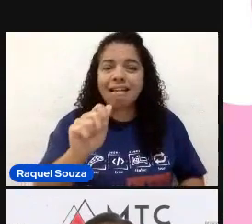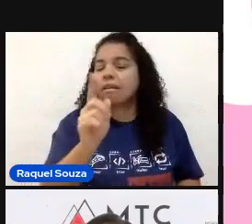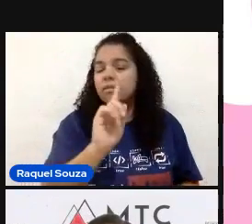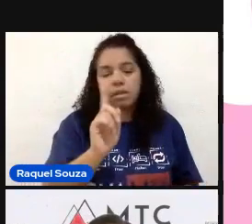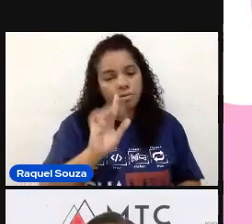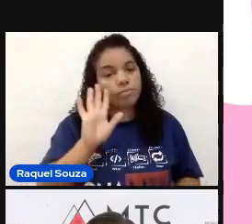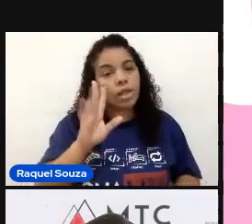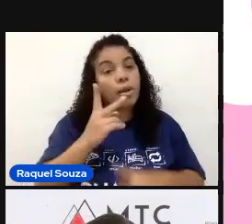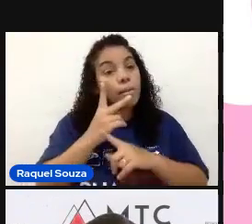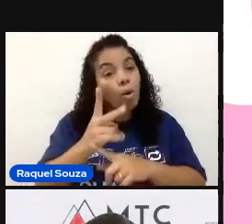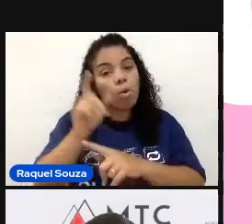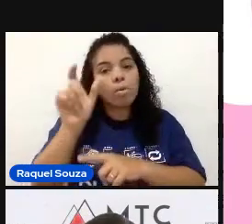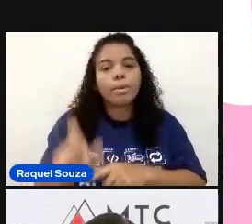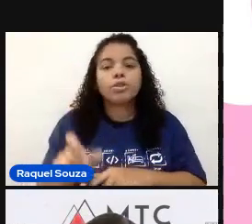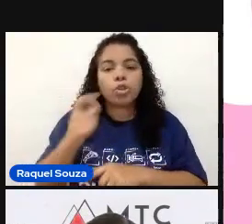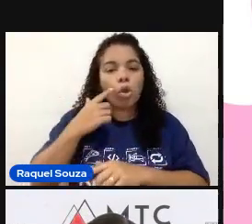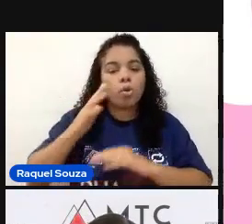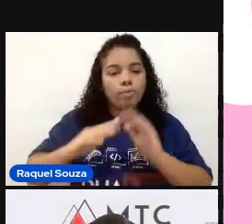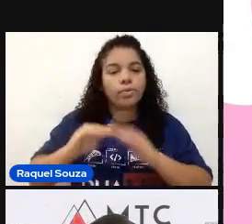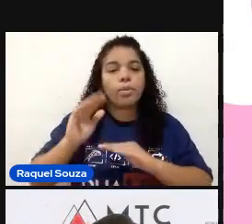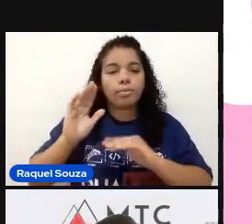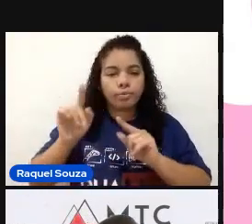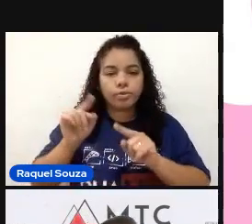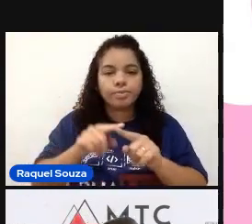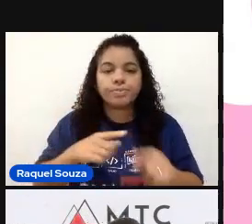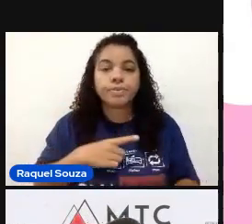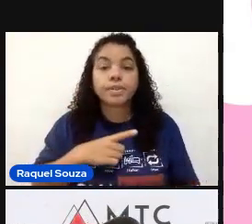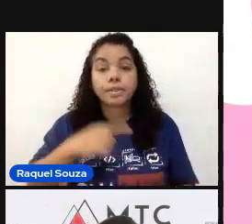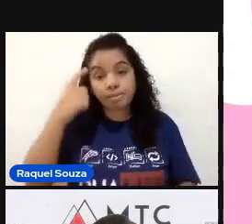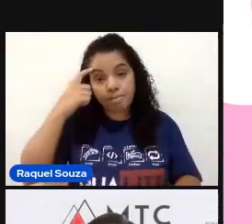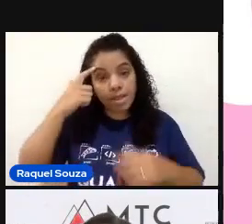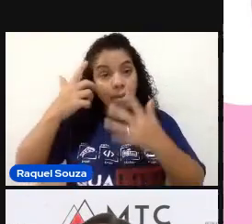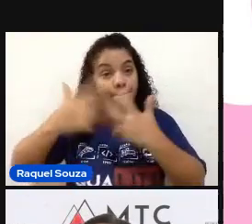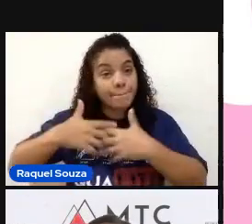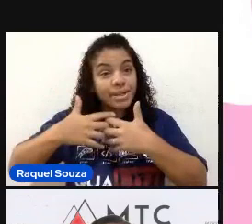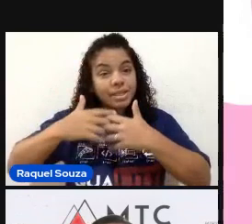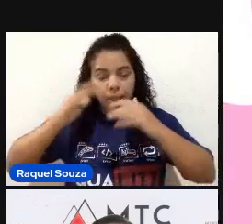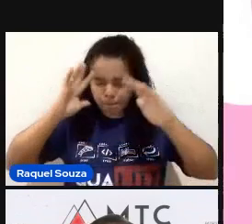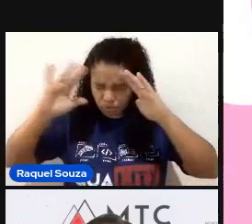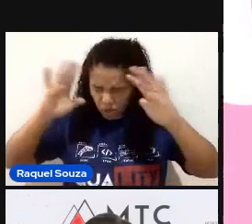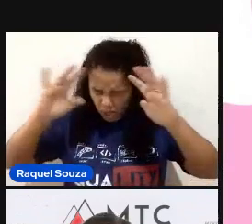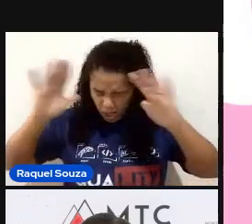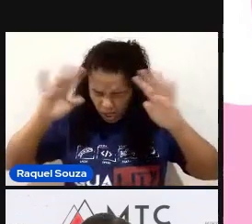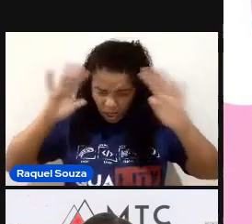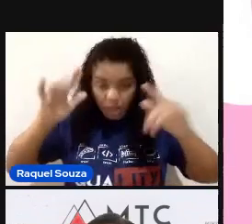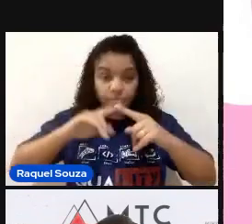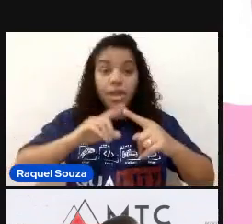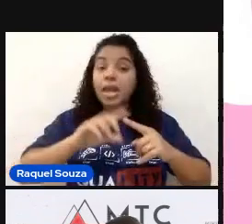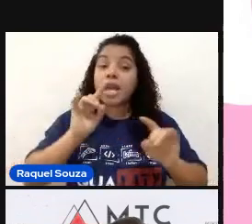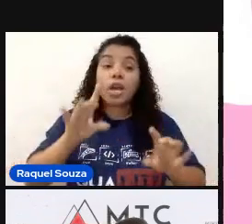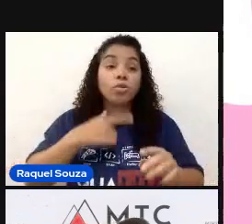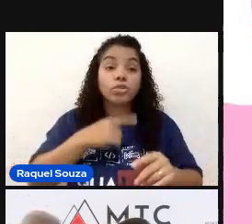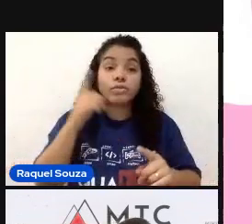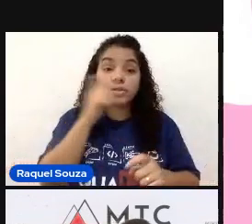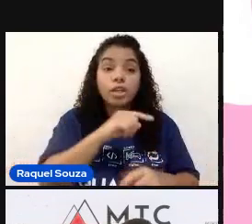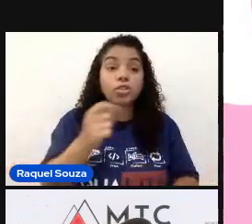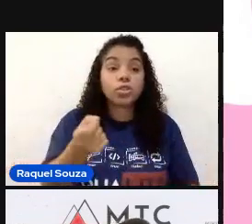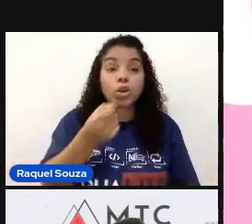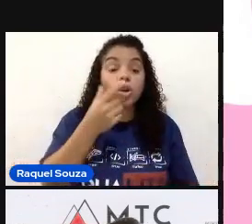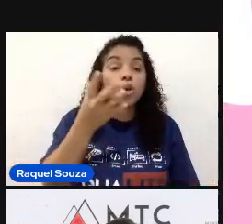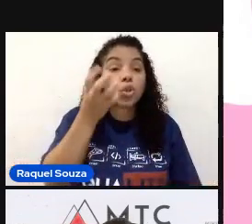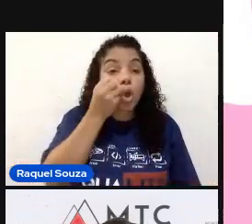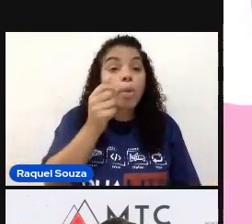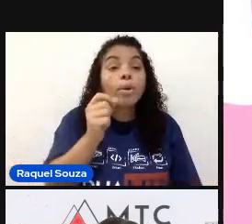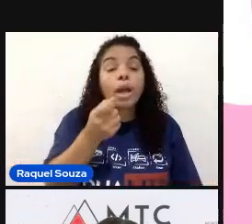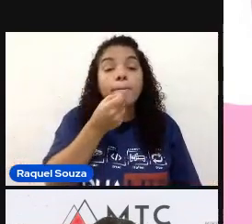tá? Pensamentos acelerados. Eu tenho alta dificuldade para dormir, eu só durmo realmente com medicação, porque durante o dia